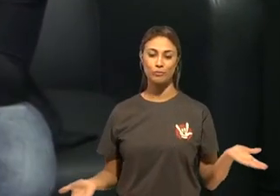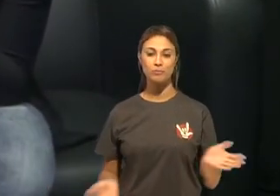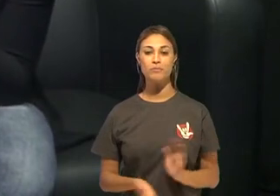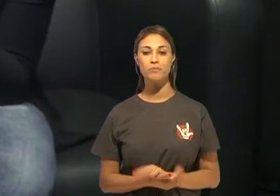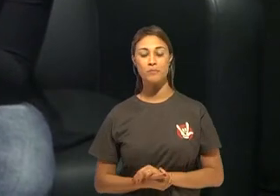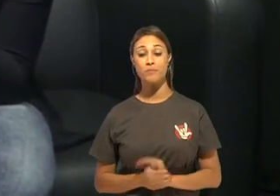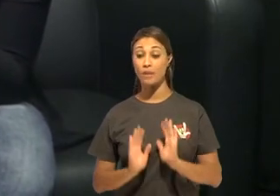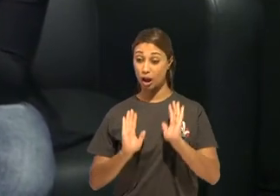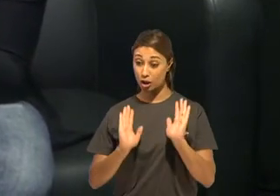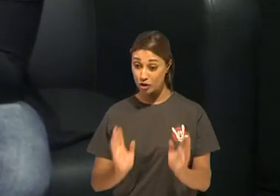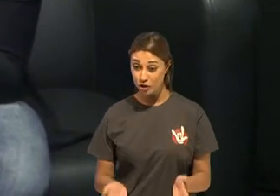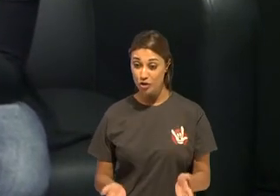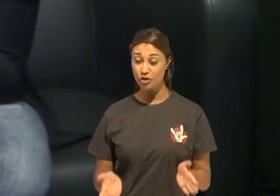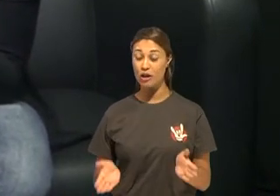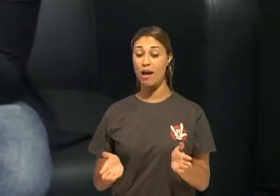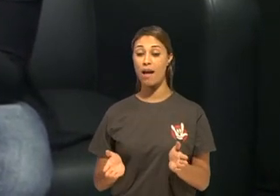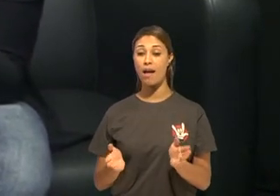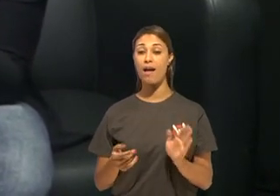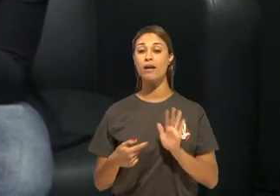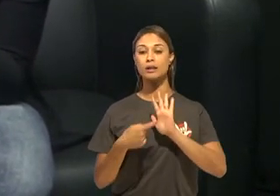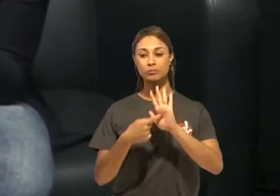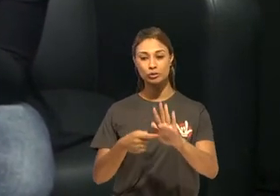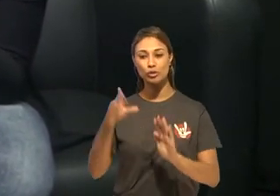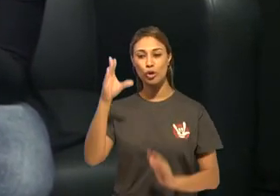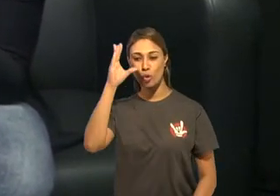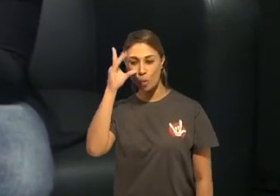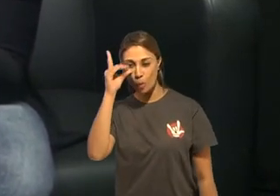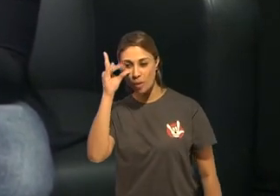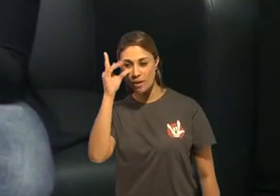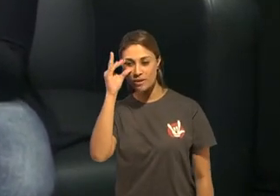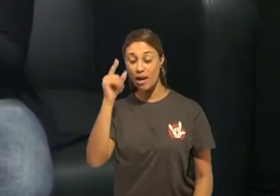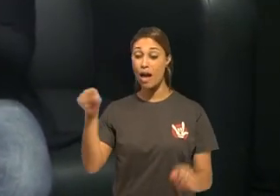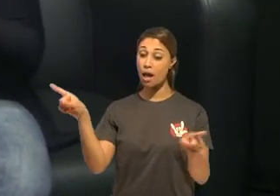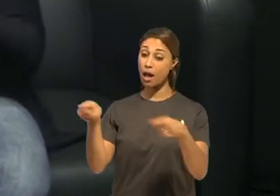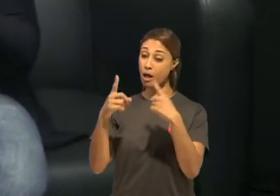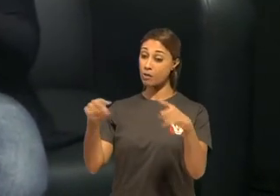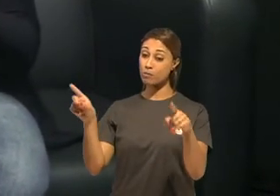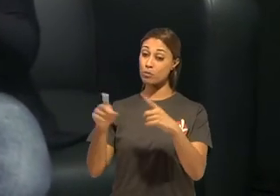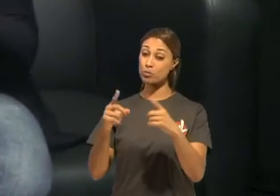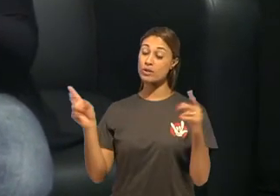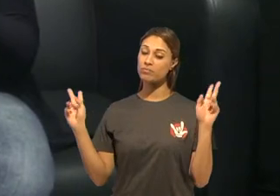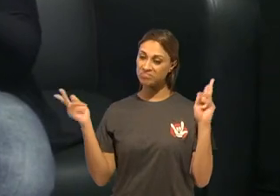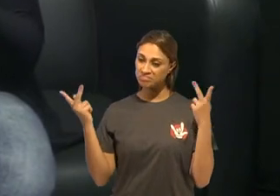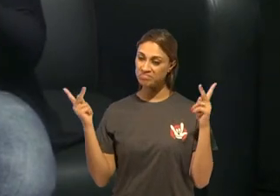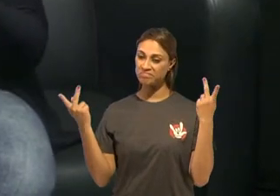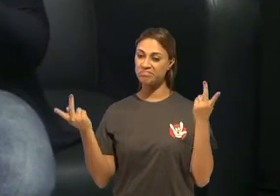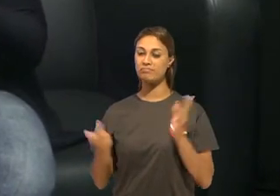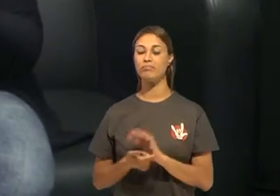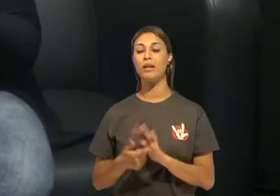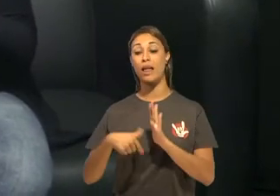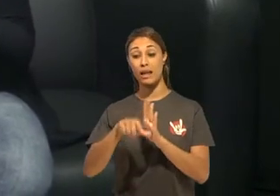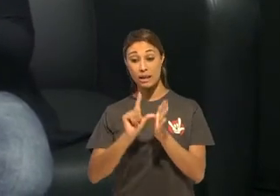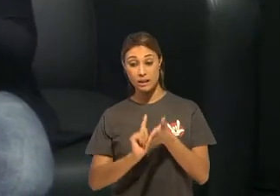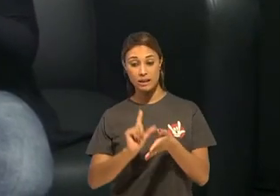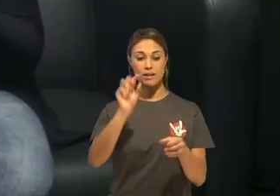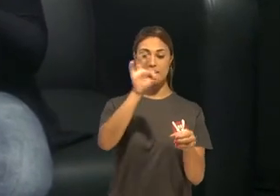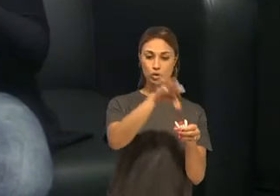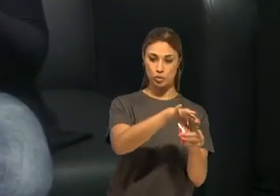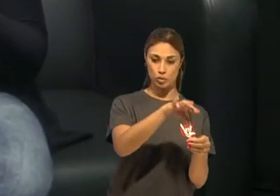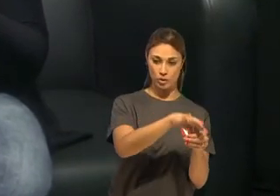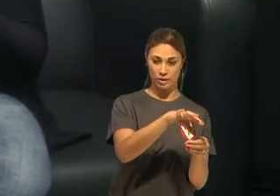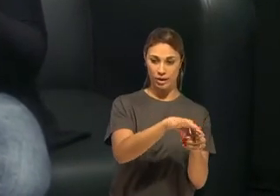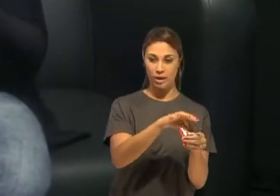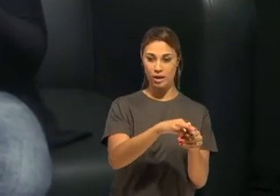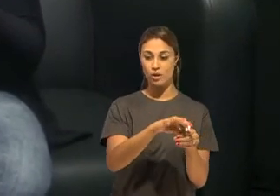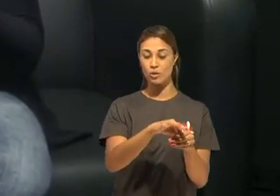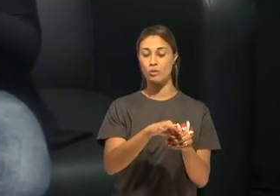lá. Acabamos de fechar e está compartilhando o resultado. E agora nós vamos então, antes do sorteio, lembrando que os sorteios estão encerrados, nós